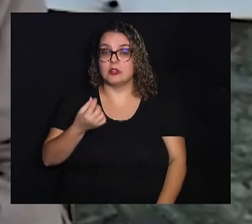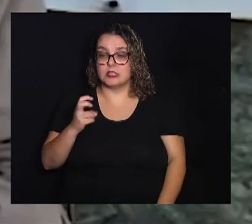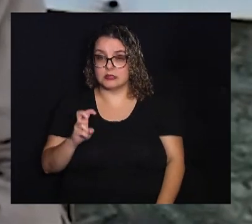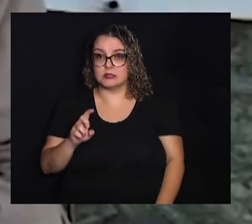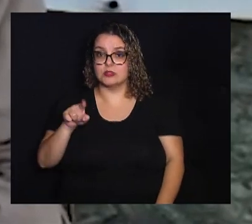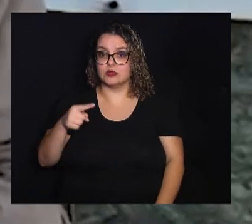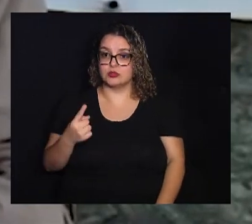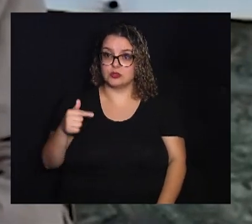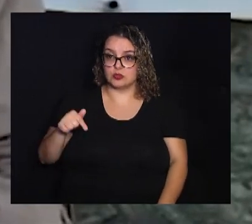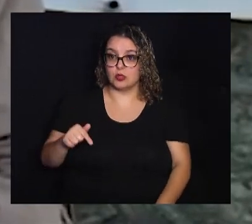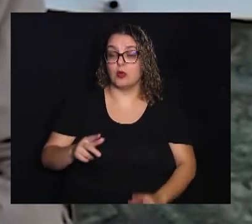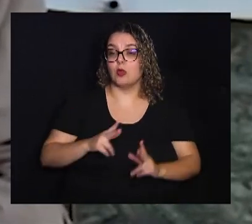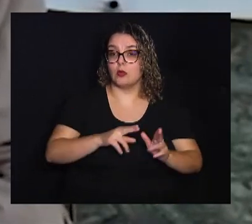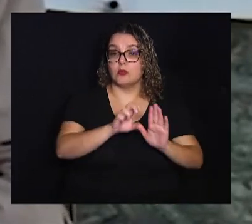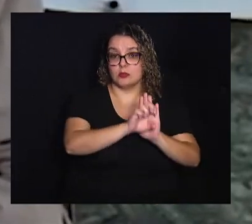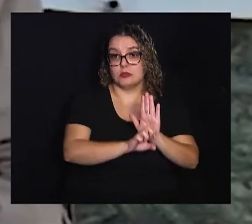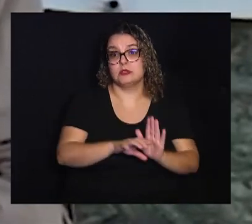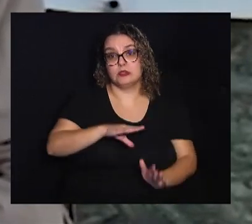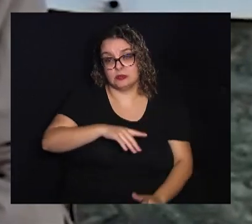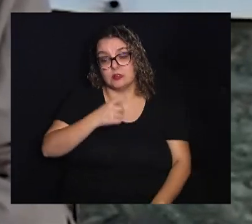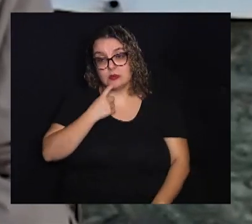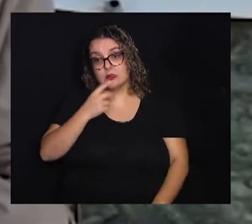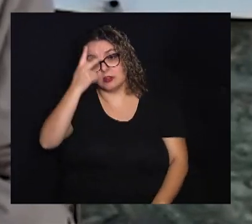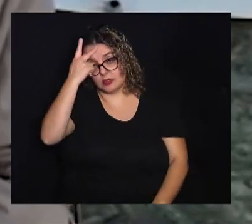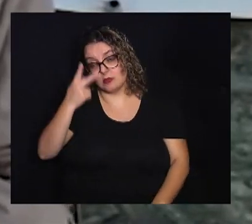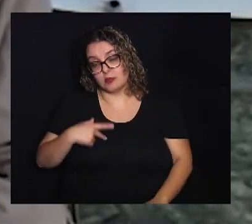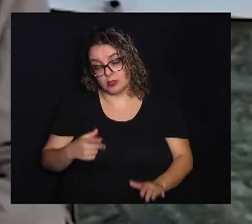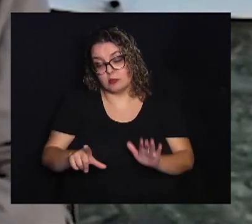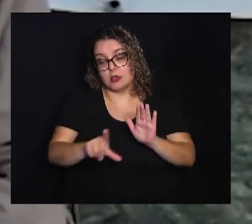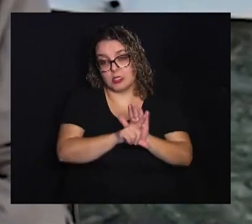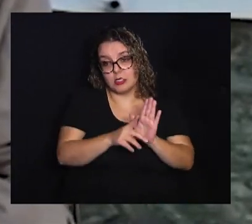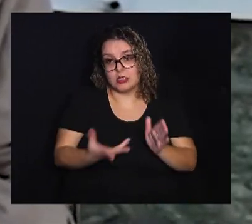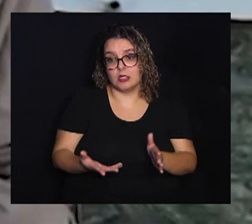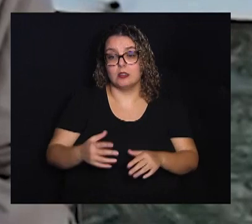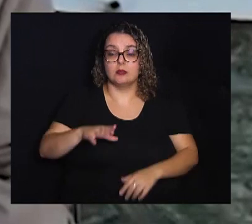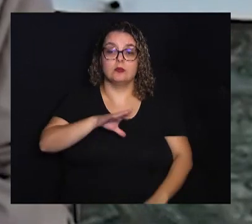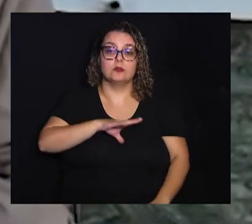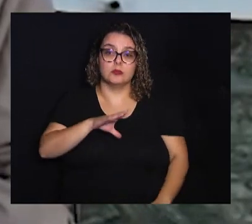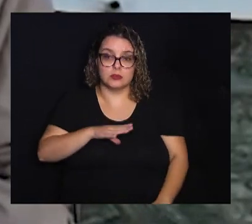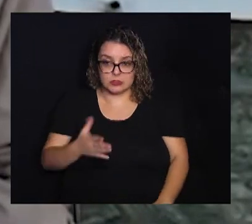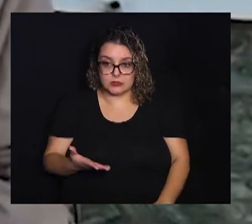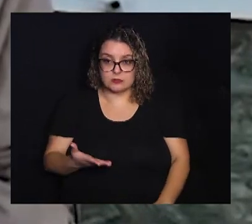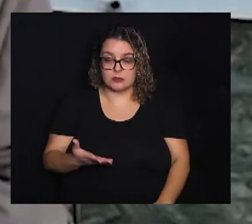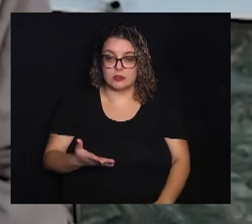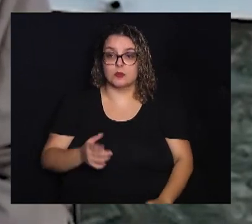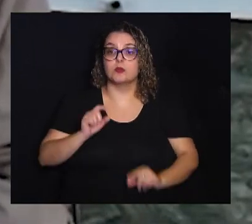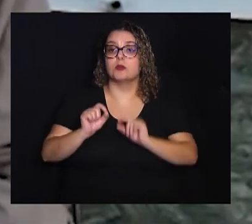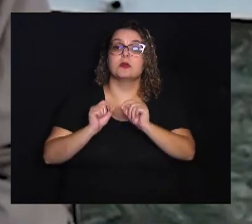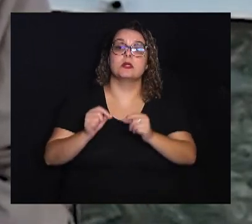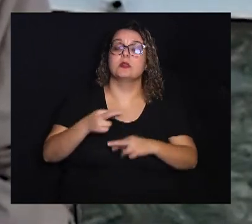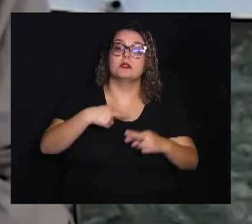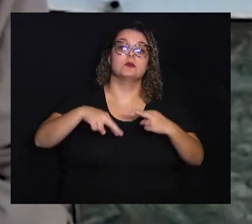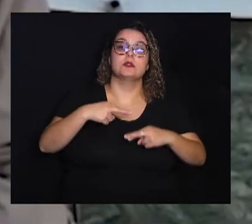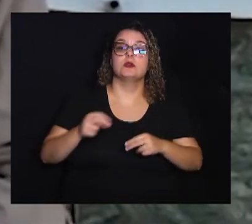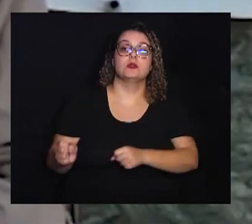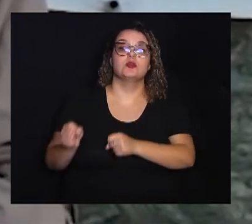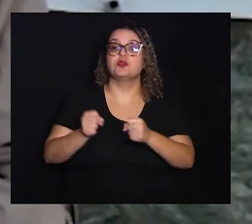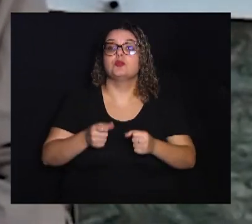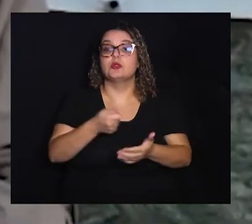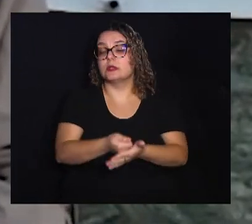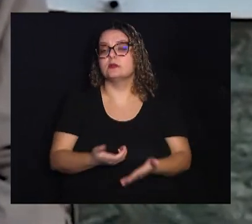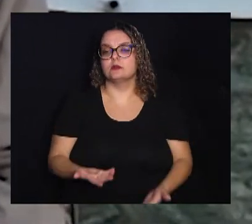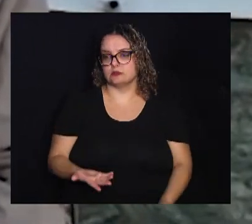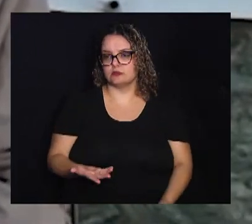como o Estatuto da Cidade e a própria legislação municipal, que tem essa relação de poder-dever. Né?